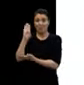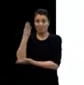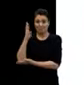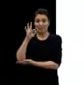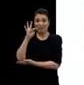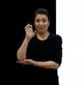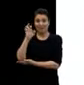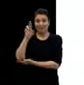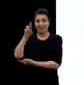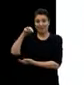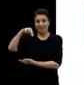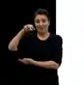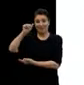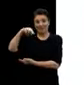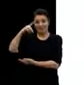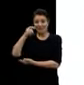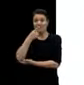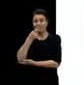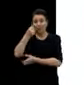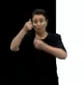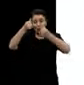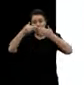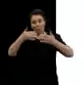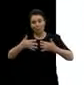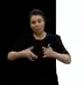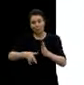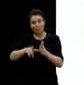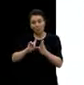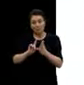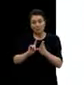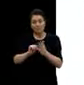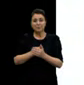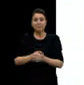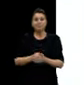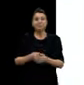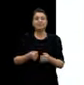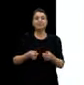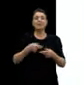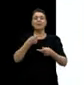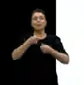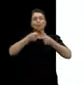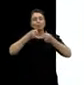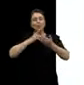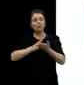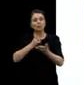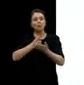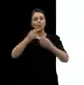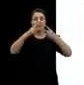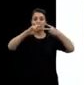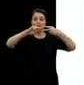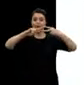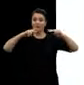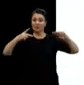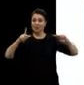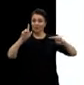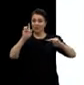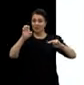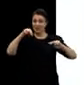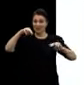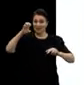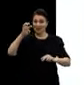Enem também. Bom, falando de genética, vamos continuar então no assunto